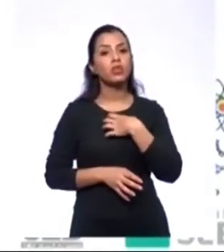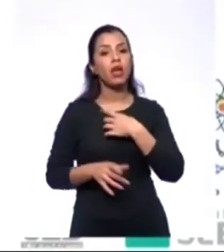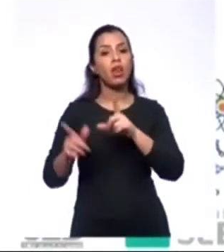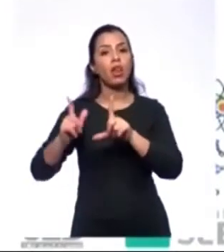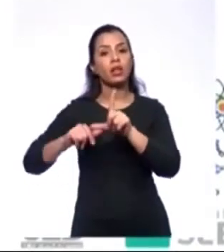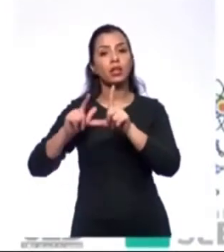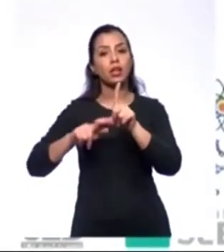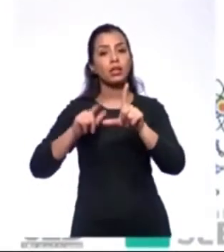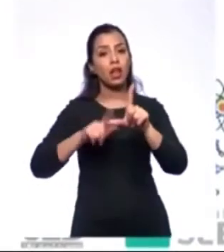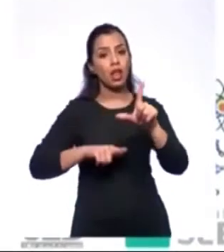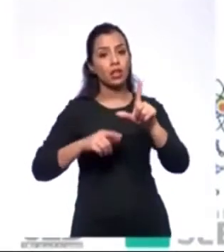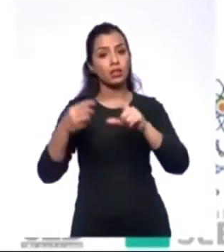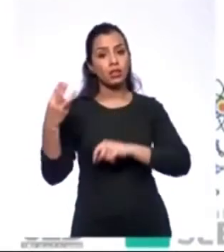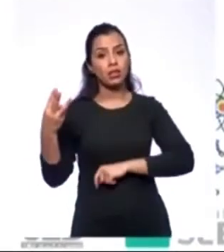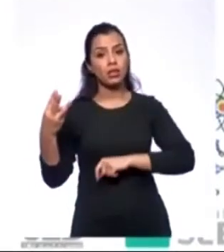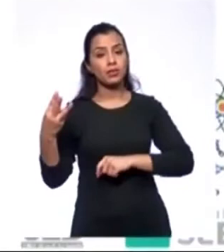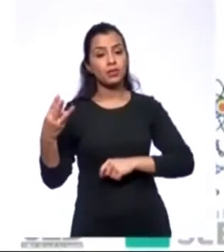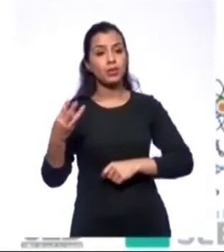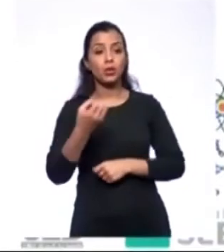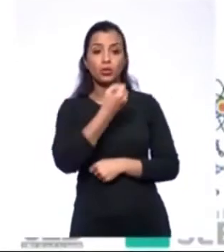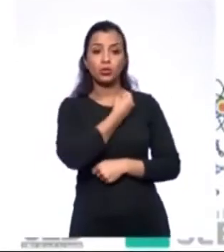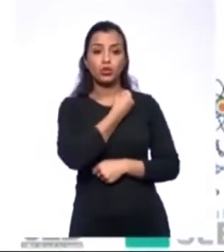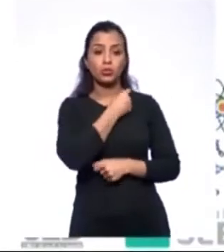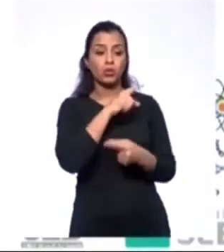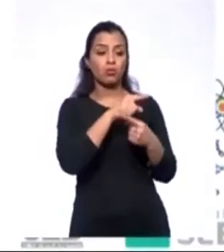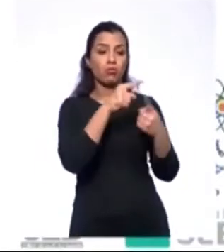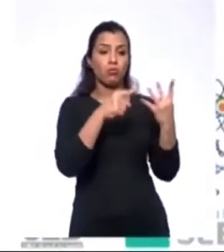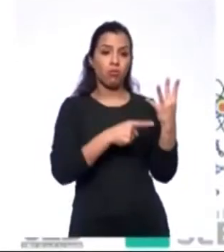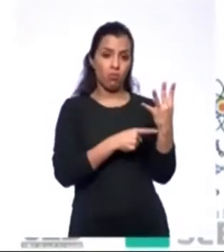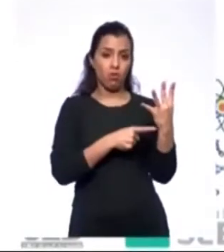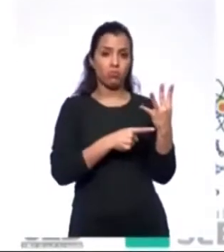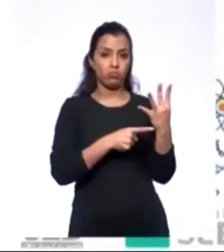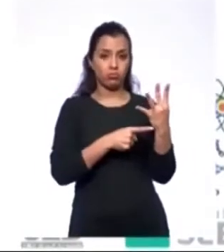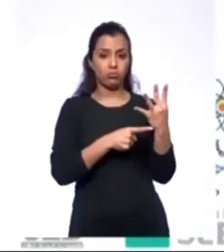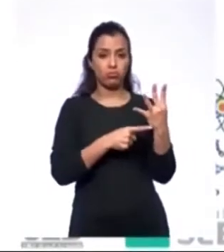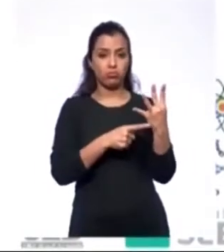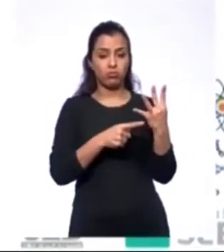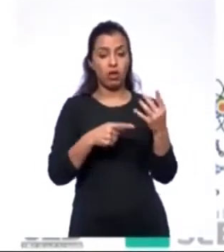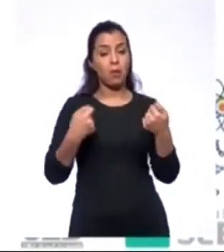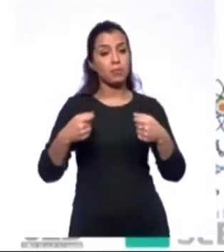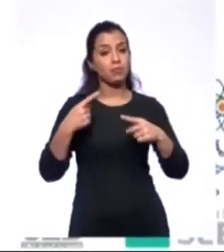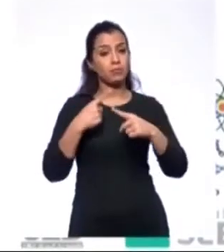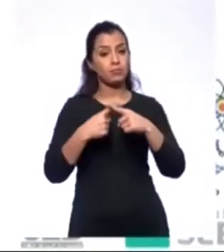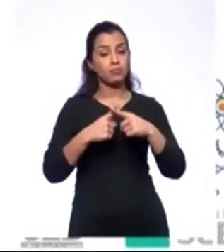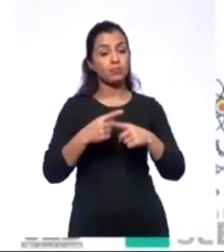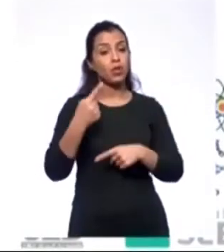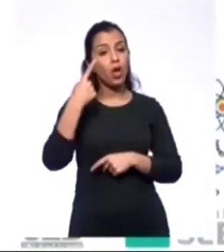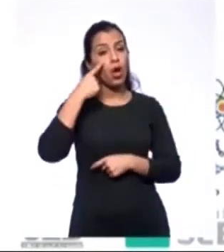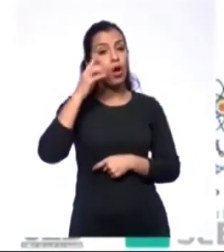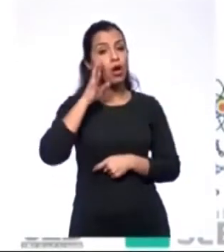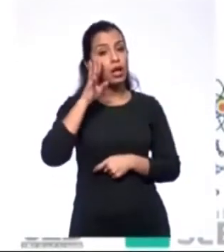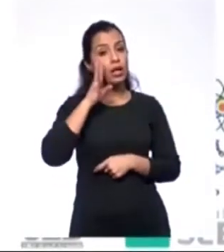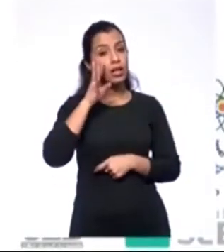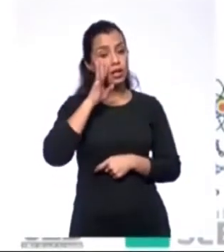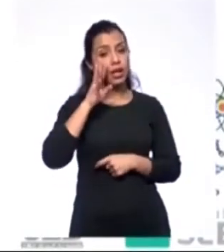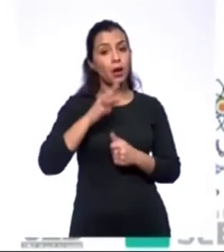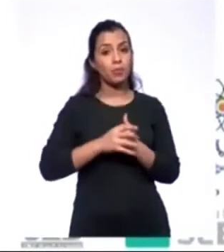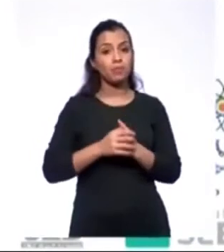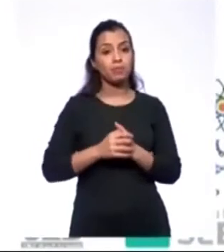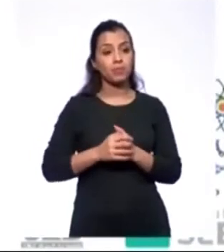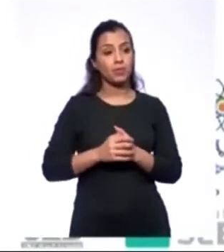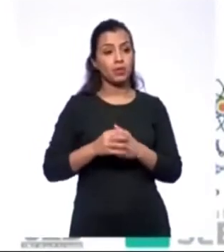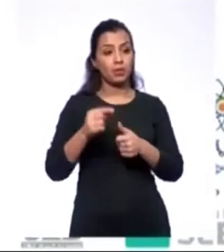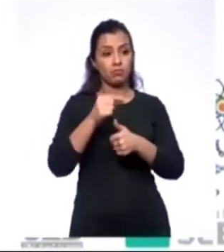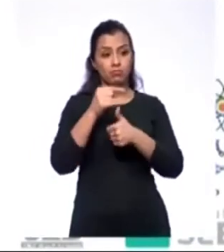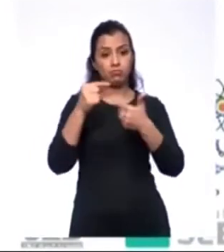letra letra e no final algarismos algarismos algarismos e algarismos só que hora que legal essa multiplicação as alternativas